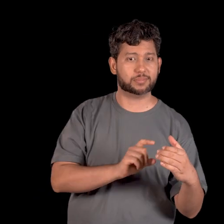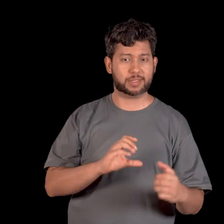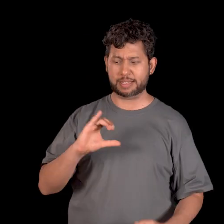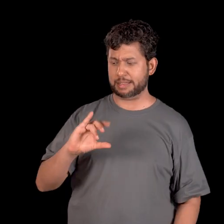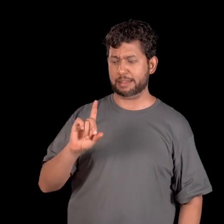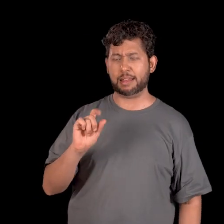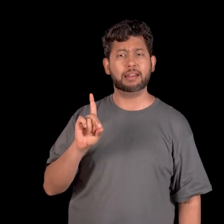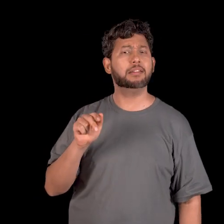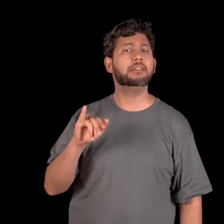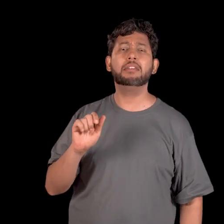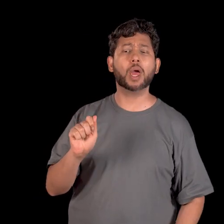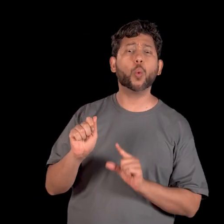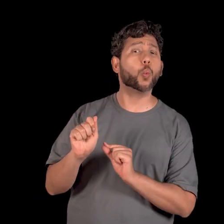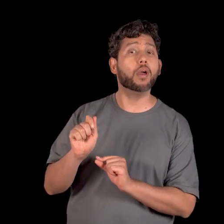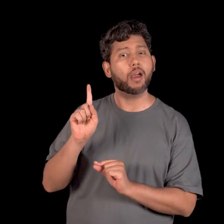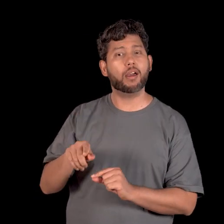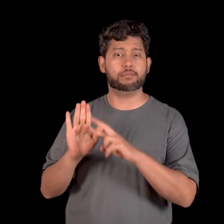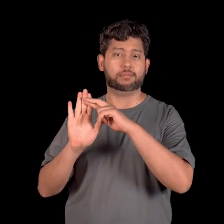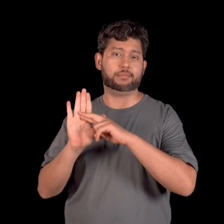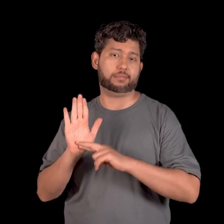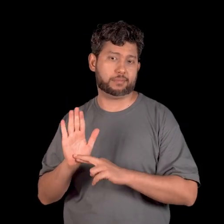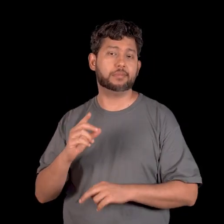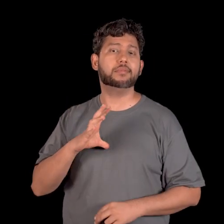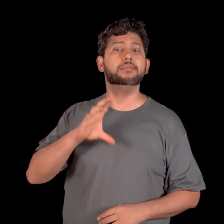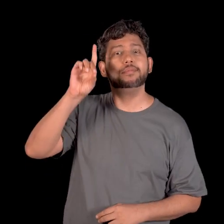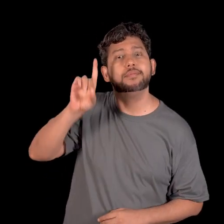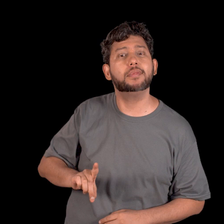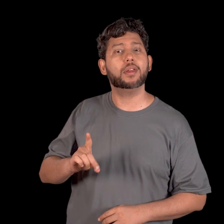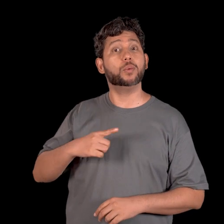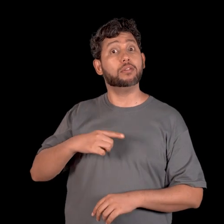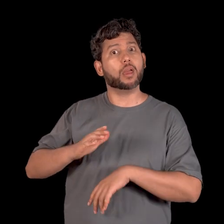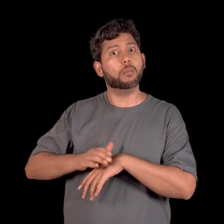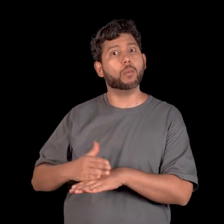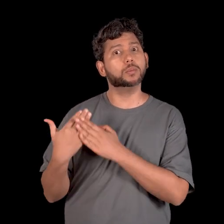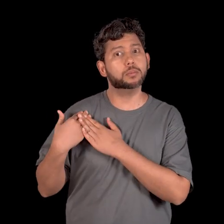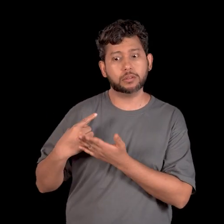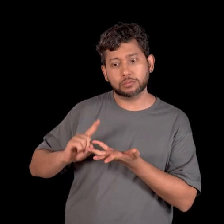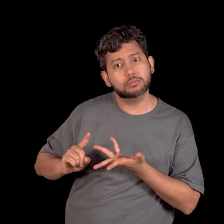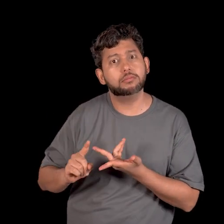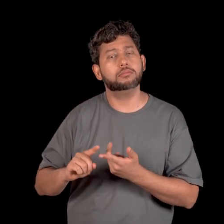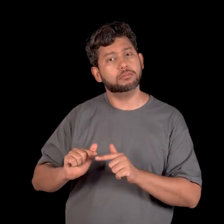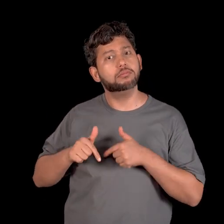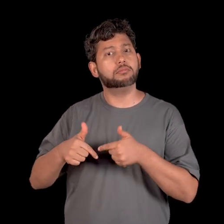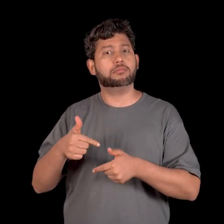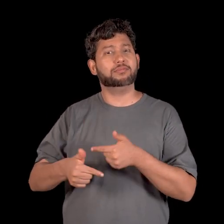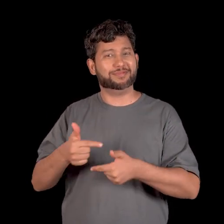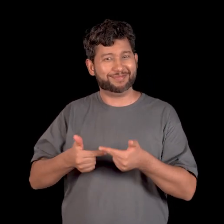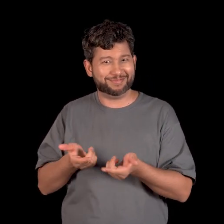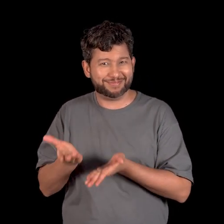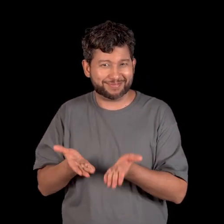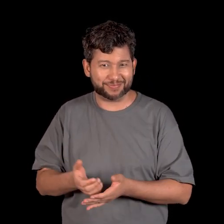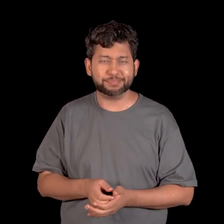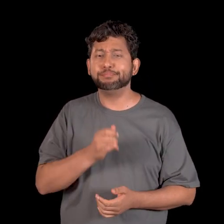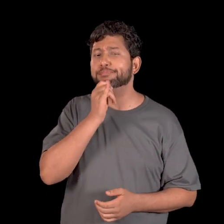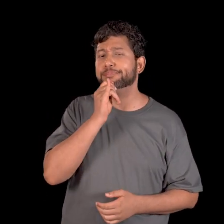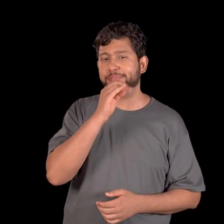comunidade, e cidadania é exatamente o conjunto de regras, as quais sempre incluem direitos e deveres, que formam esse espaço. Em